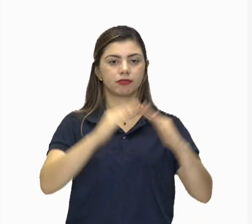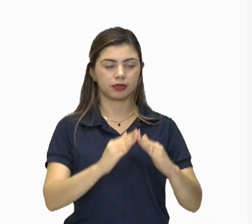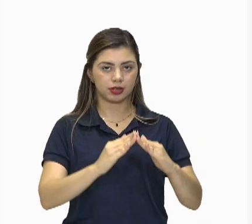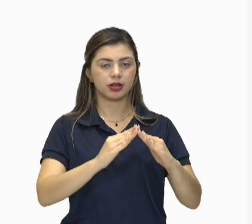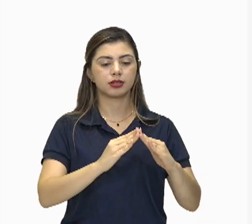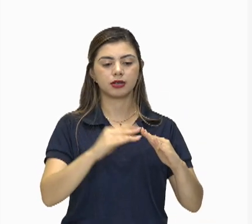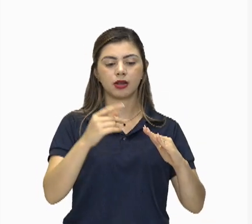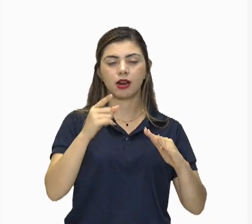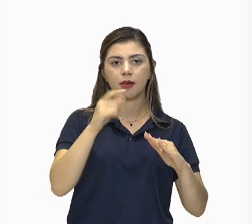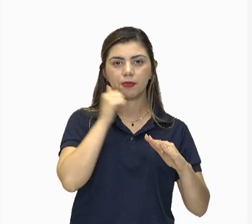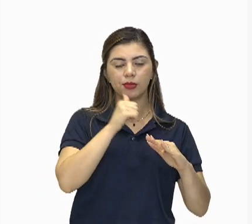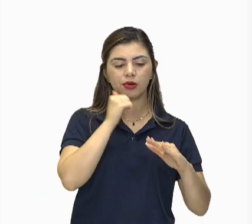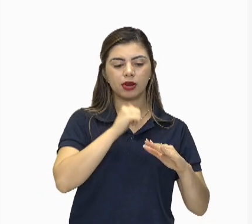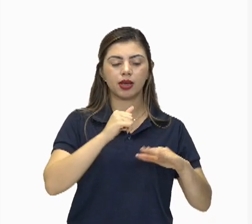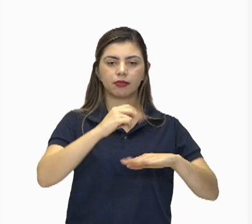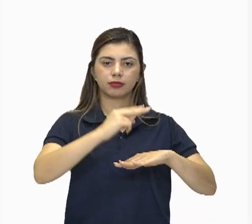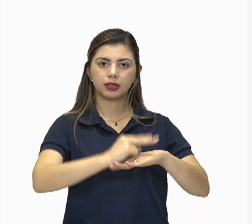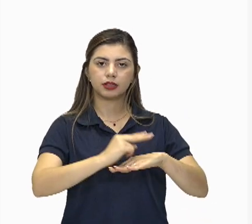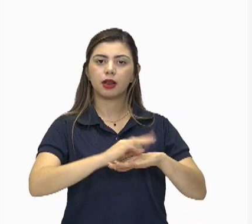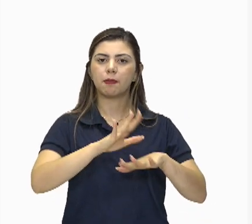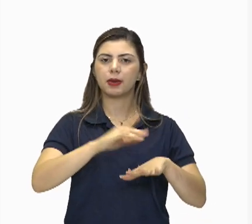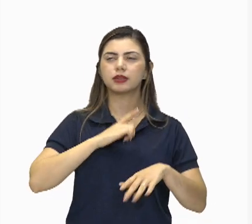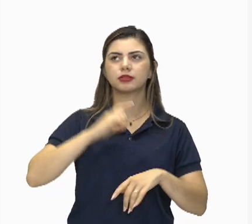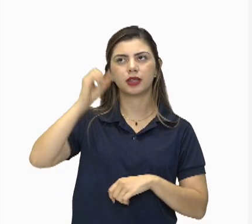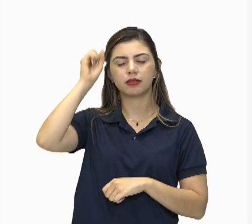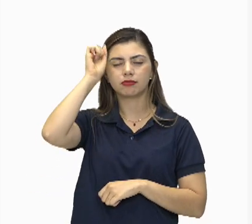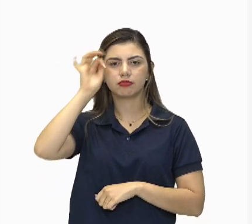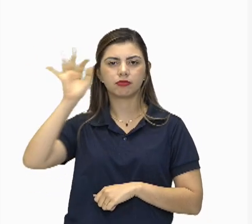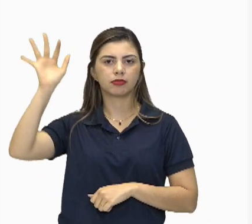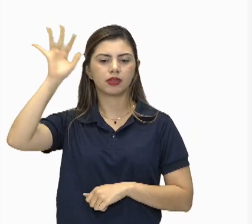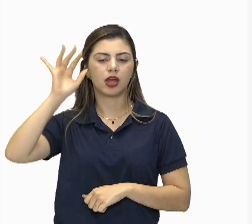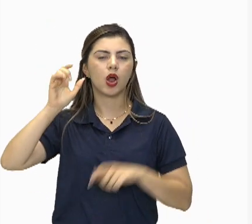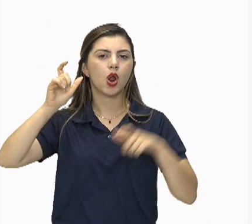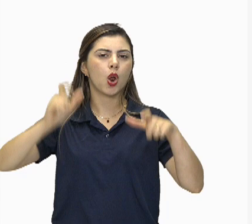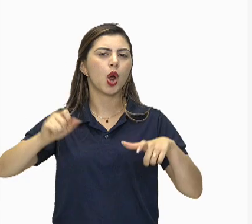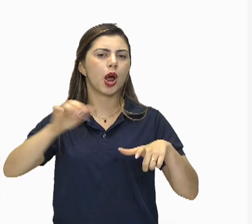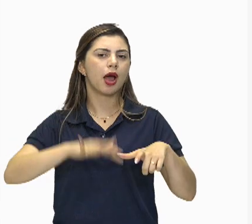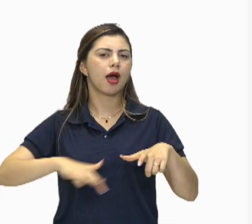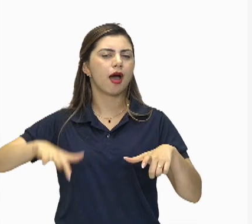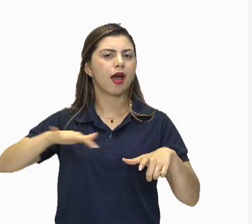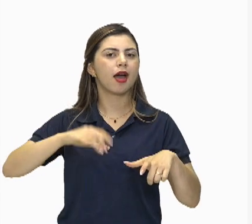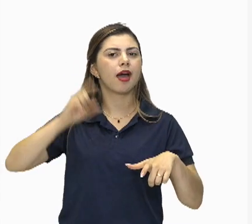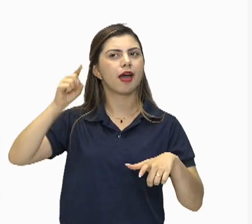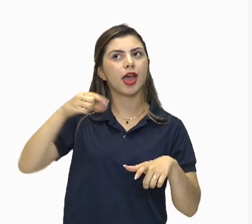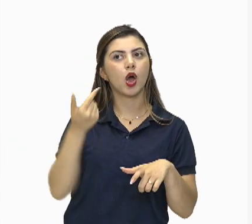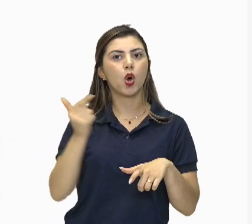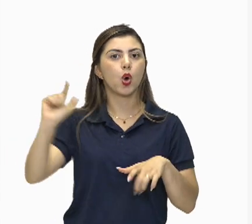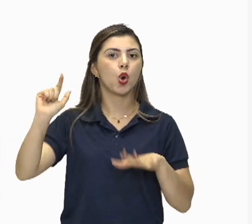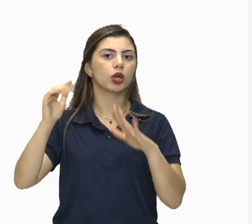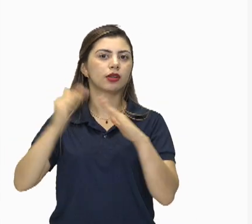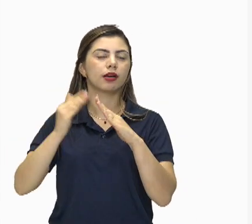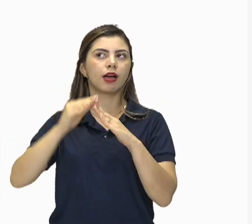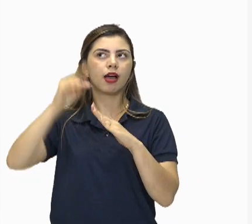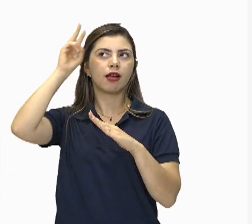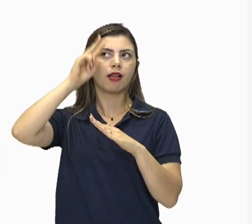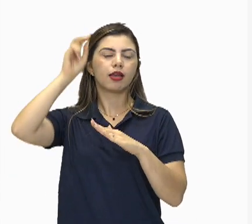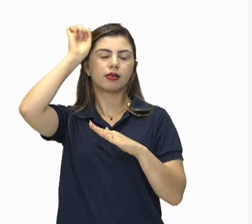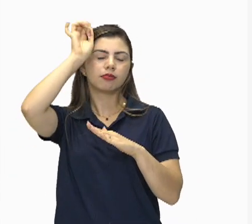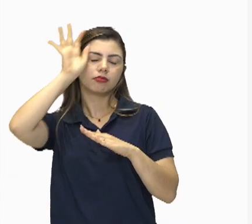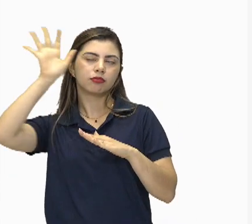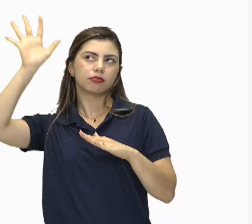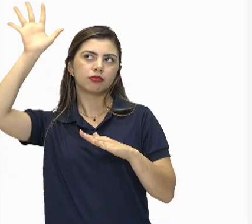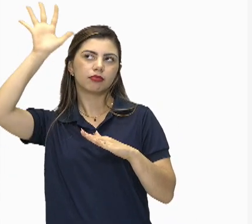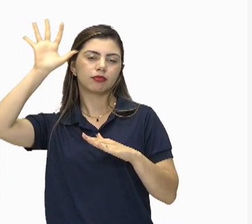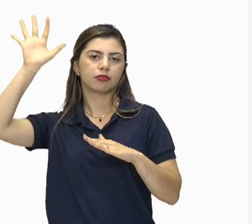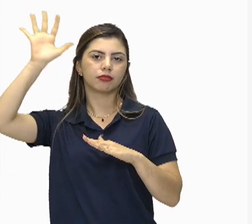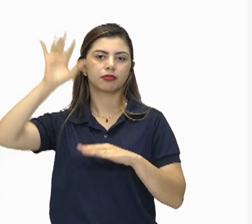deitada, porém há um outro espaço, o psicológico, que se refere a outra casa que ela visualiza em sua